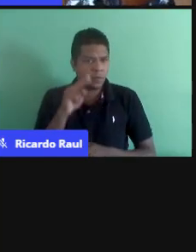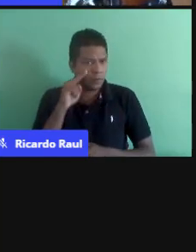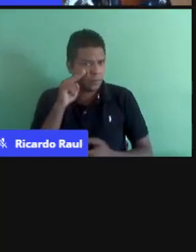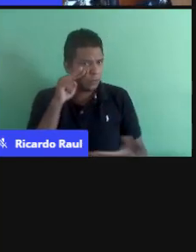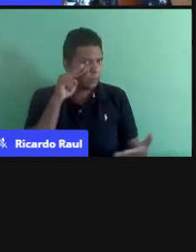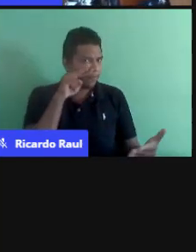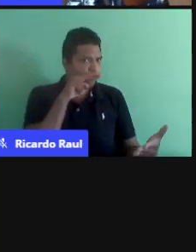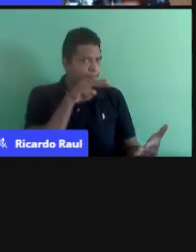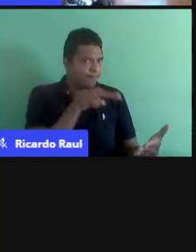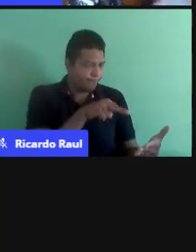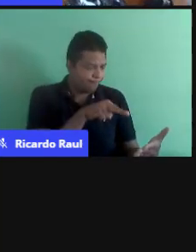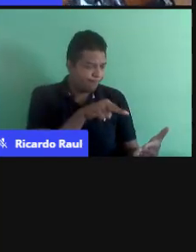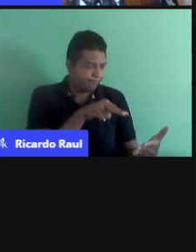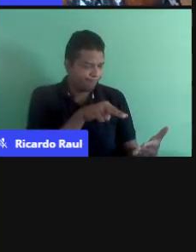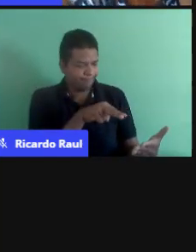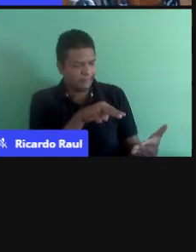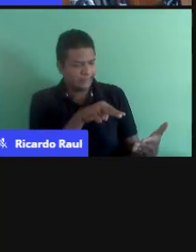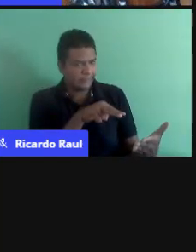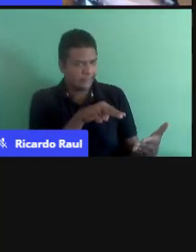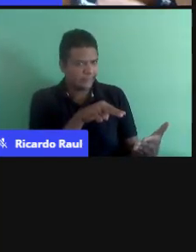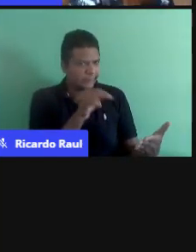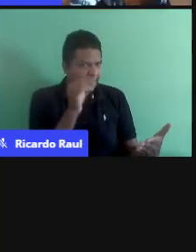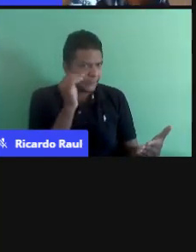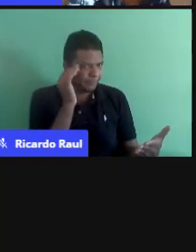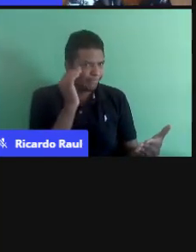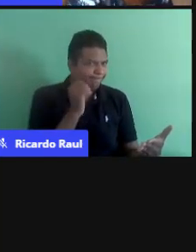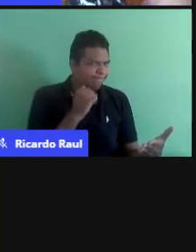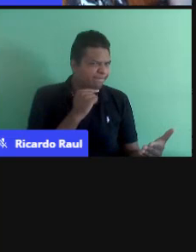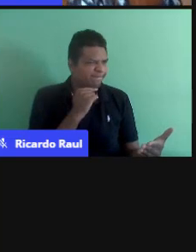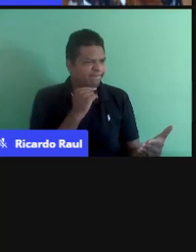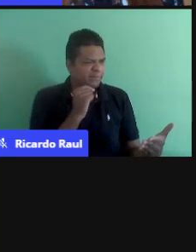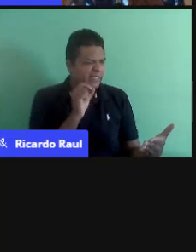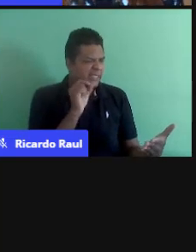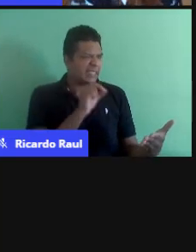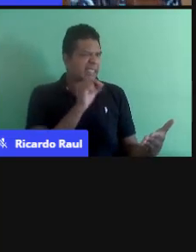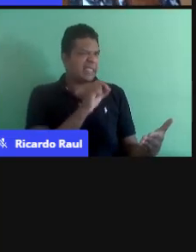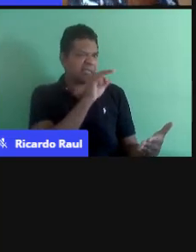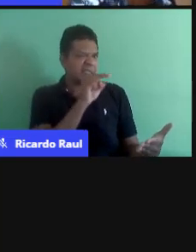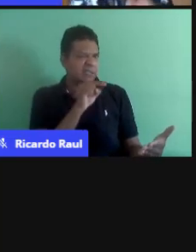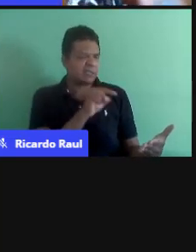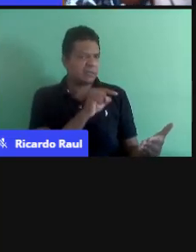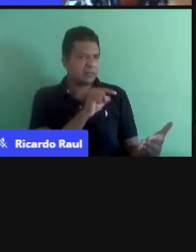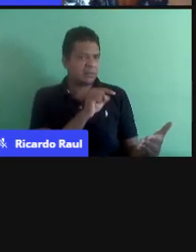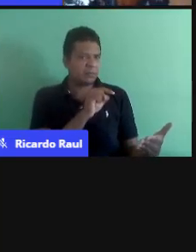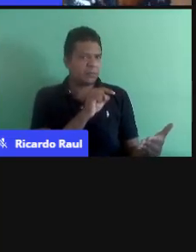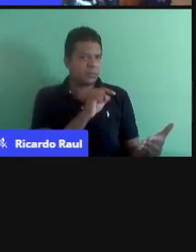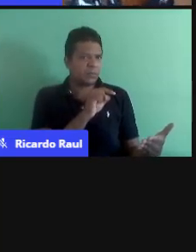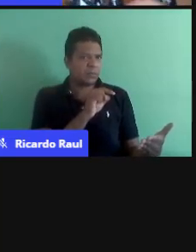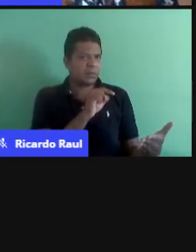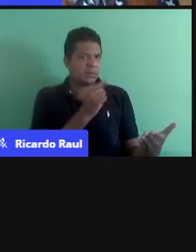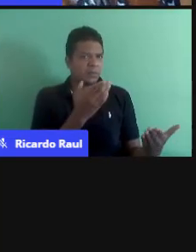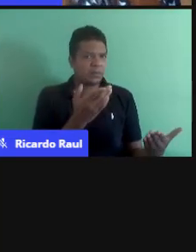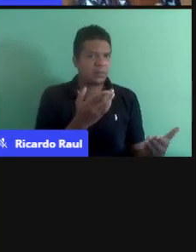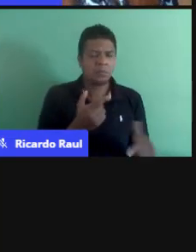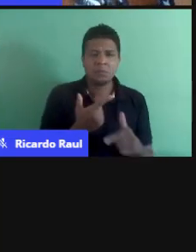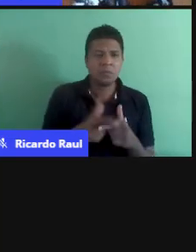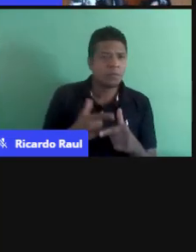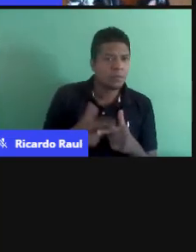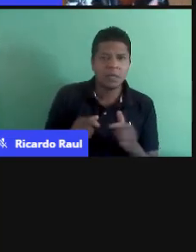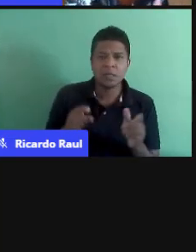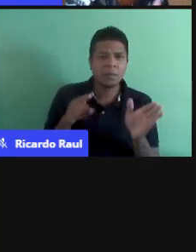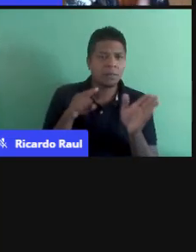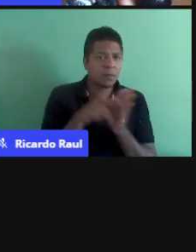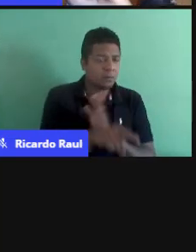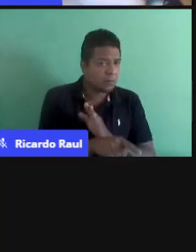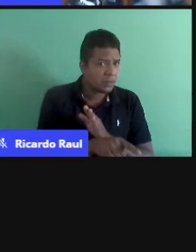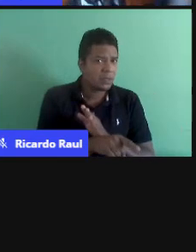desenho de uma criança sem entender nada e ele pergunta, o que é isso? Qual o problema dele perguntar o que é